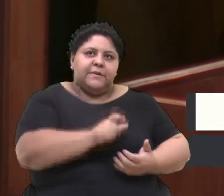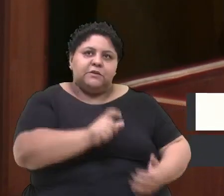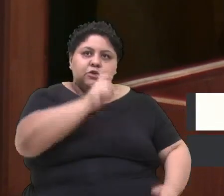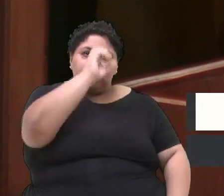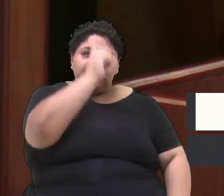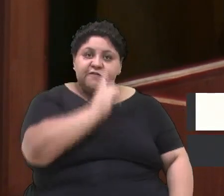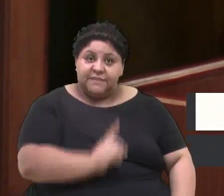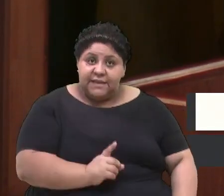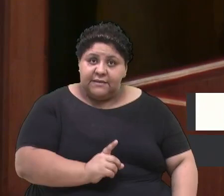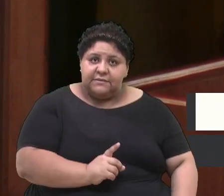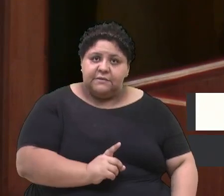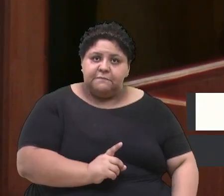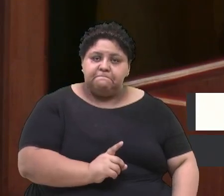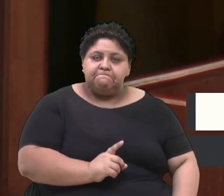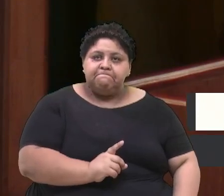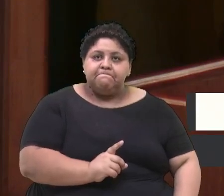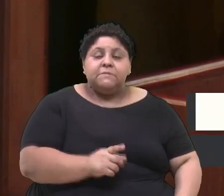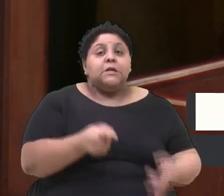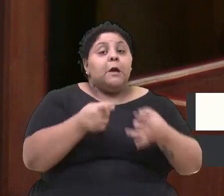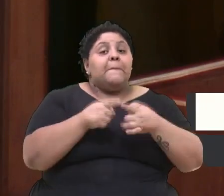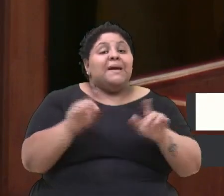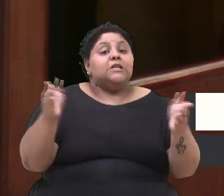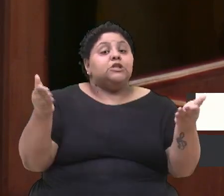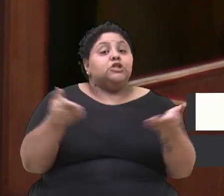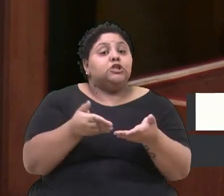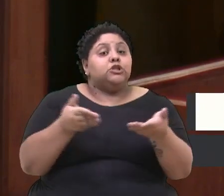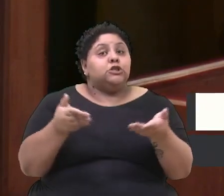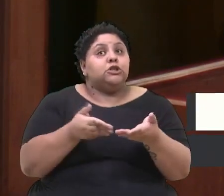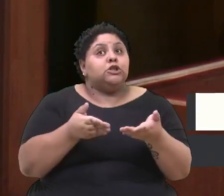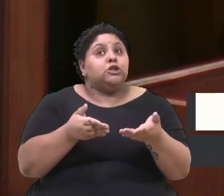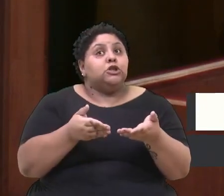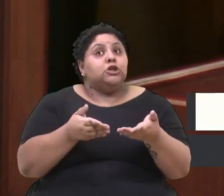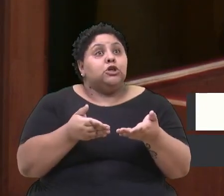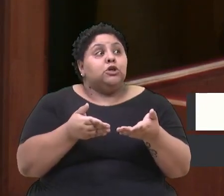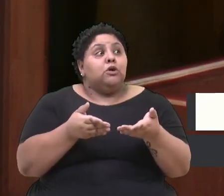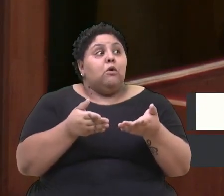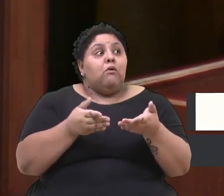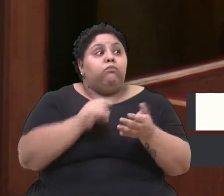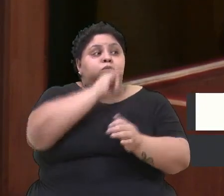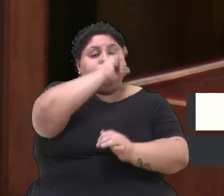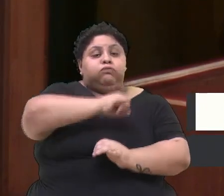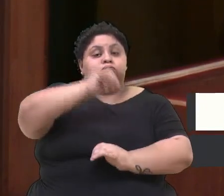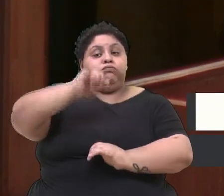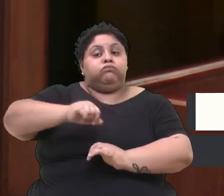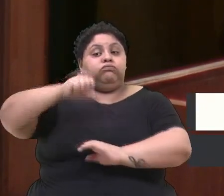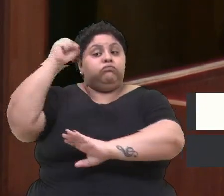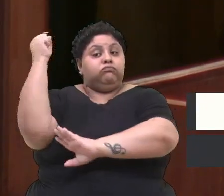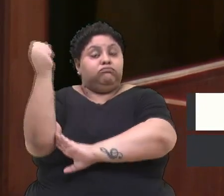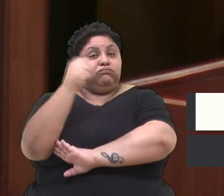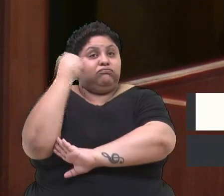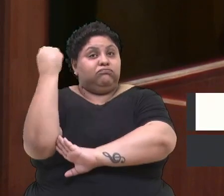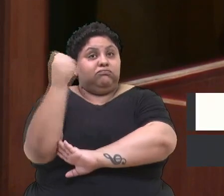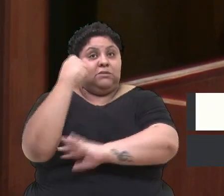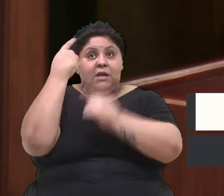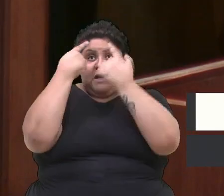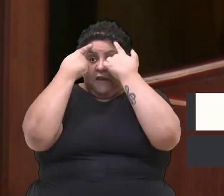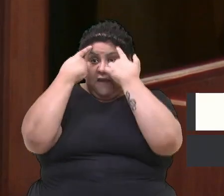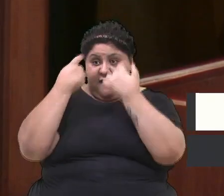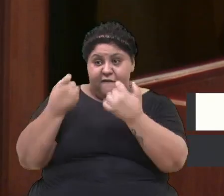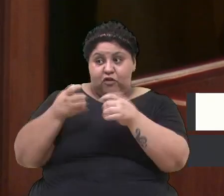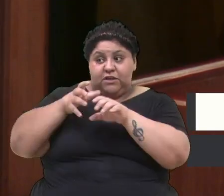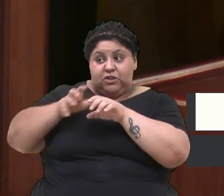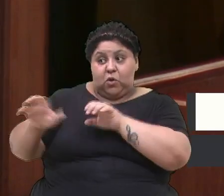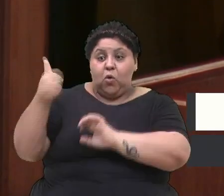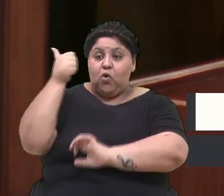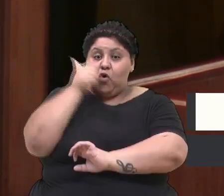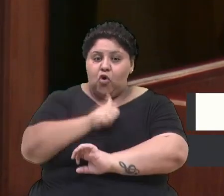deficiência, mas hoje um índice gravíssimo, que é a violência à mulher. Hoje, muitas vezes,